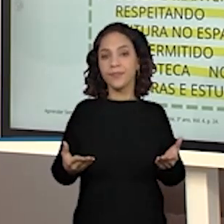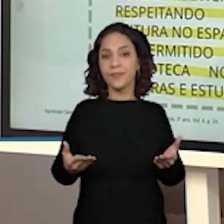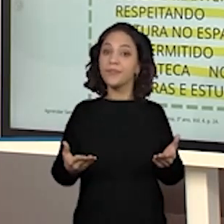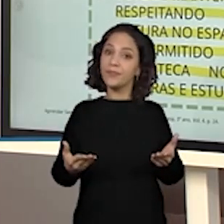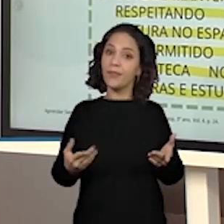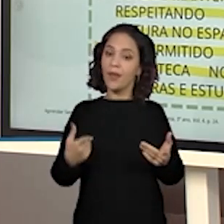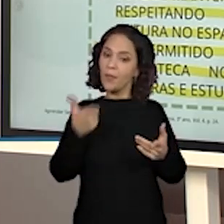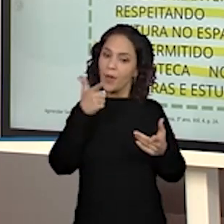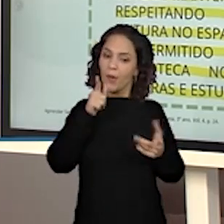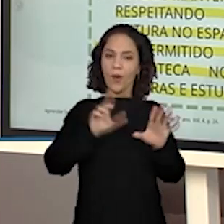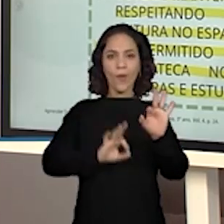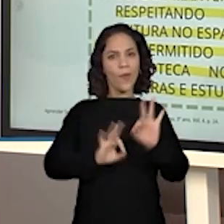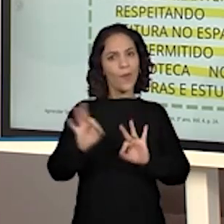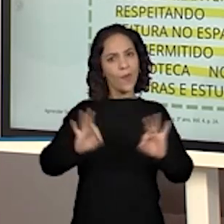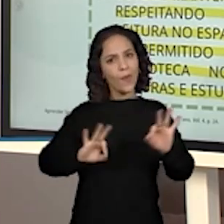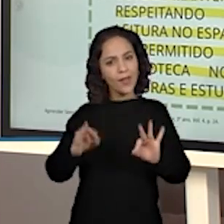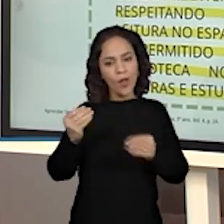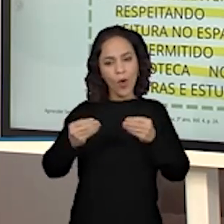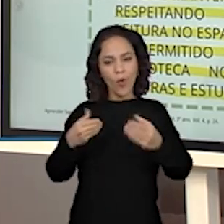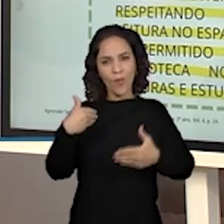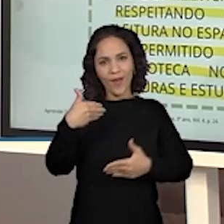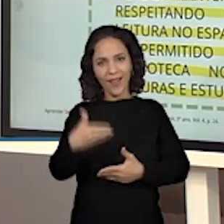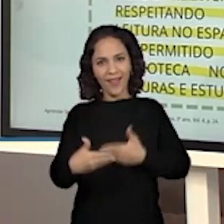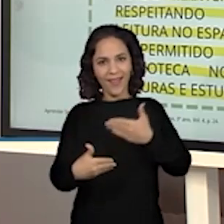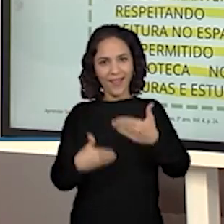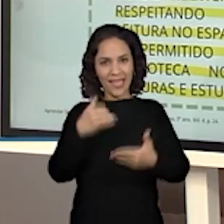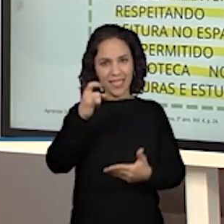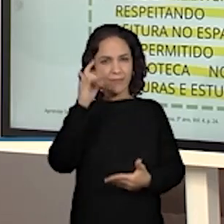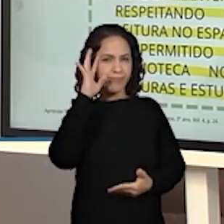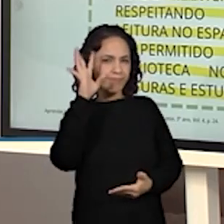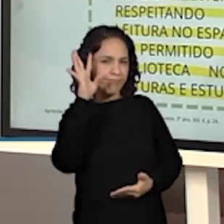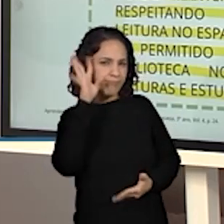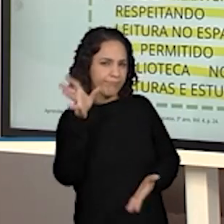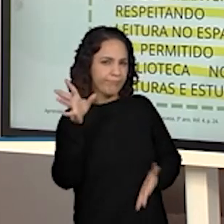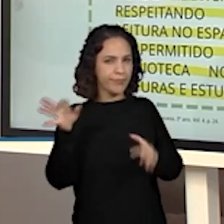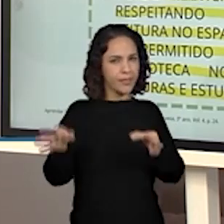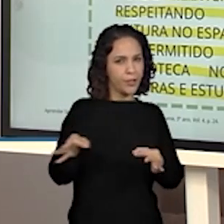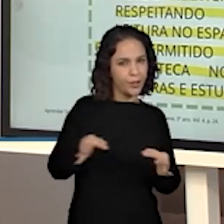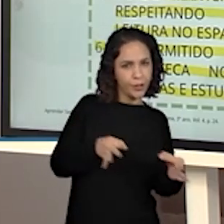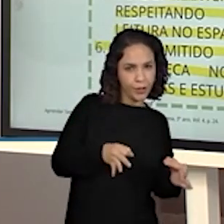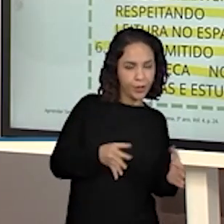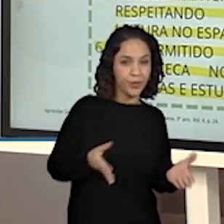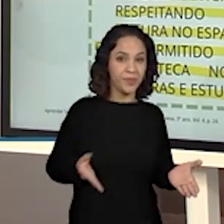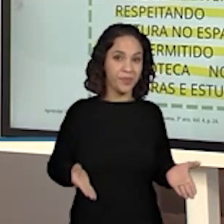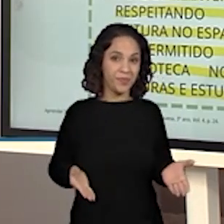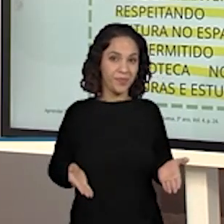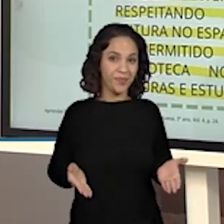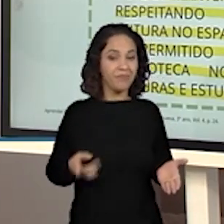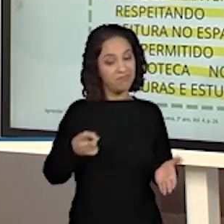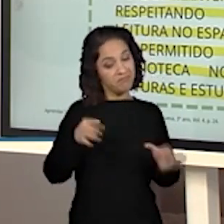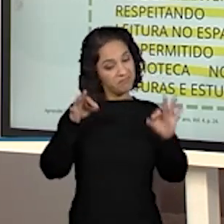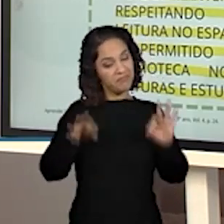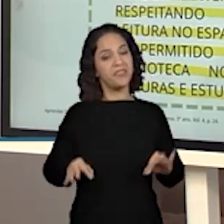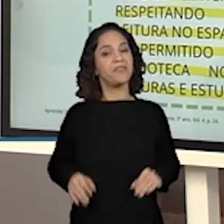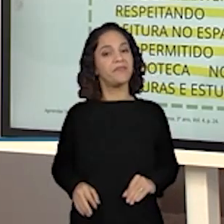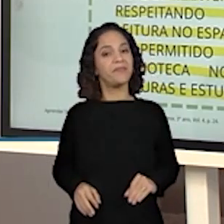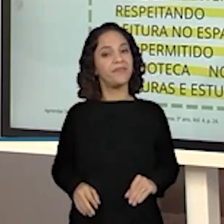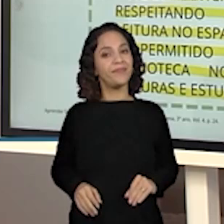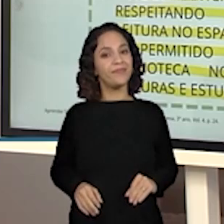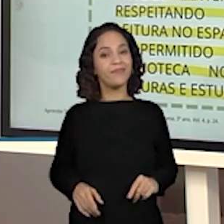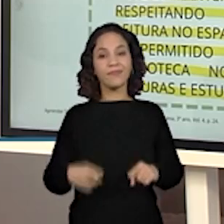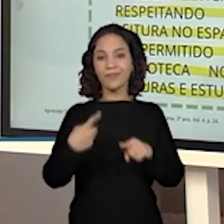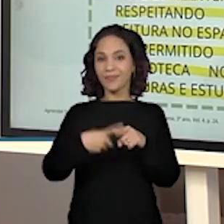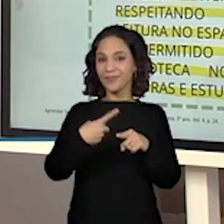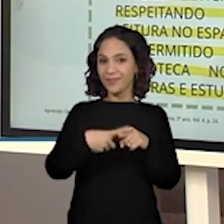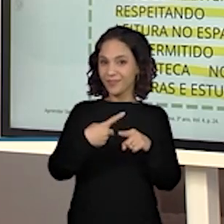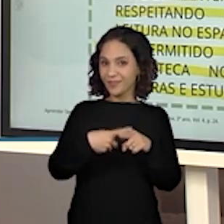Justamente para organizar o funcionamento. Se você refletiu sobre isso, você está certo.